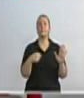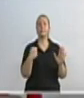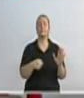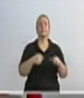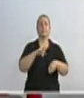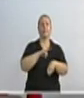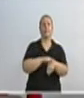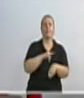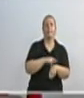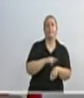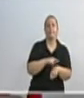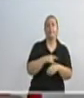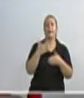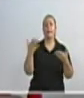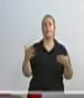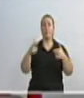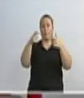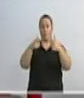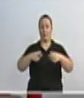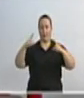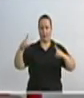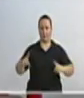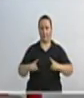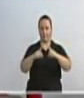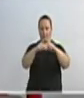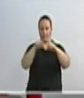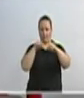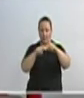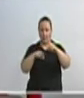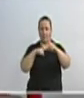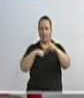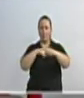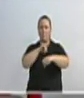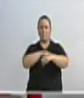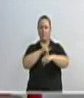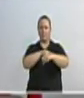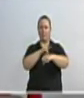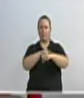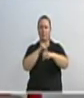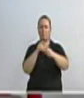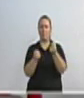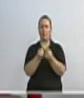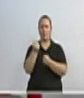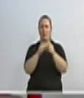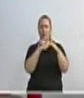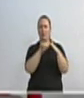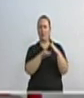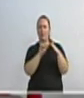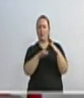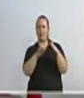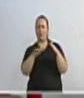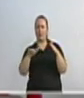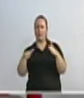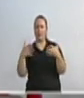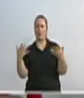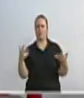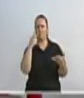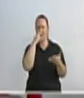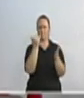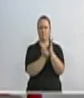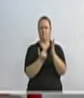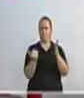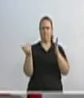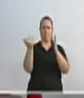banheiros na instalação de antenas novas, vagas de garagem, um exagero muito acentuado